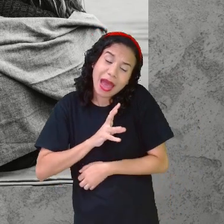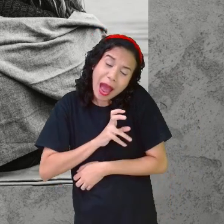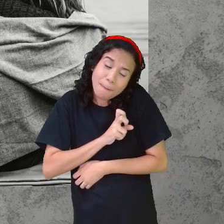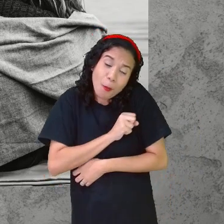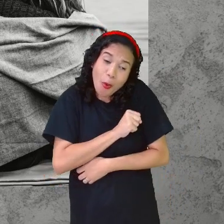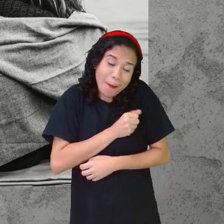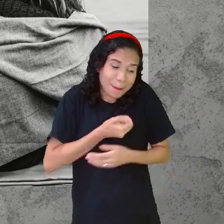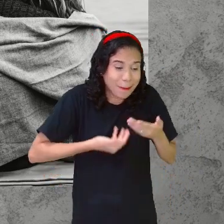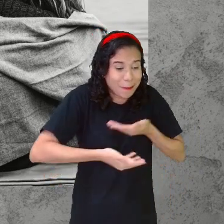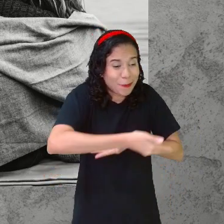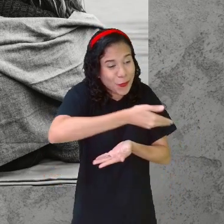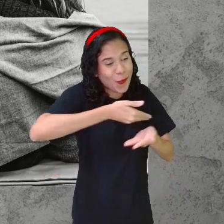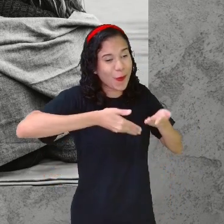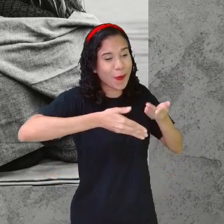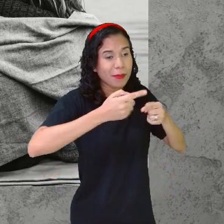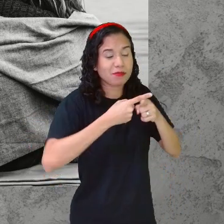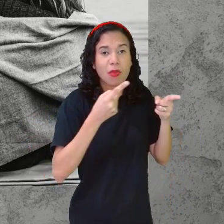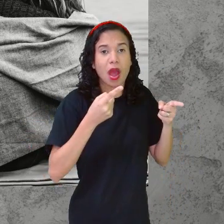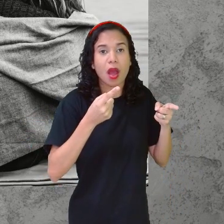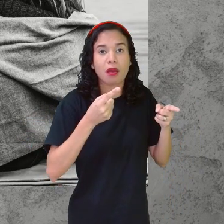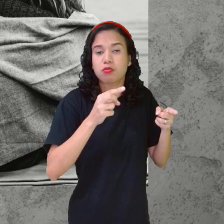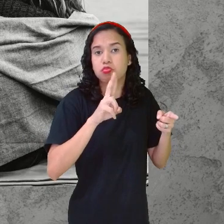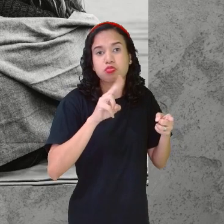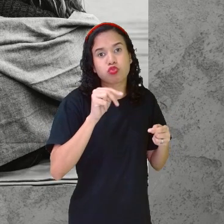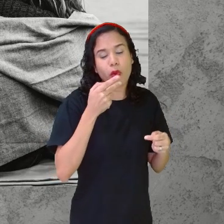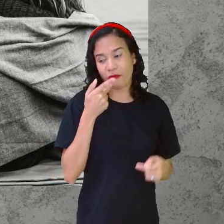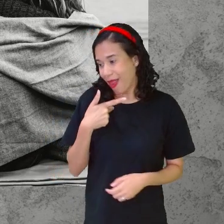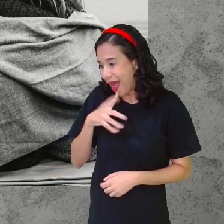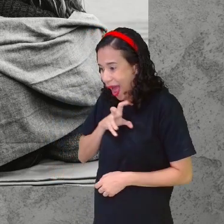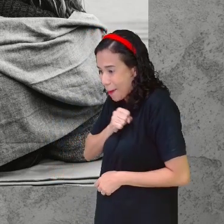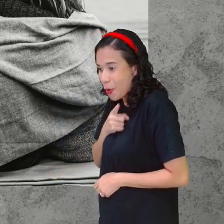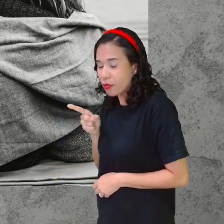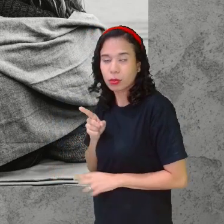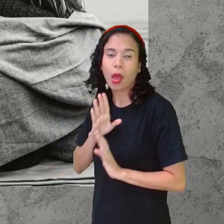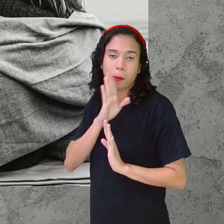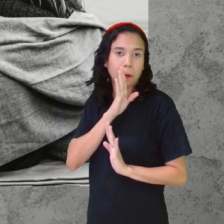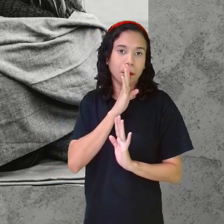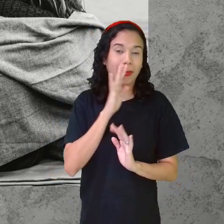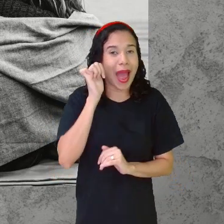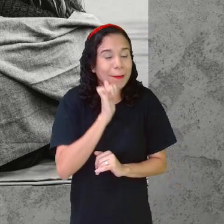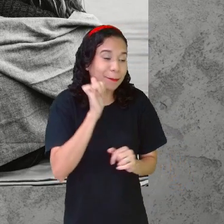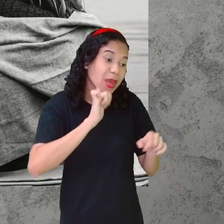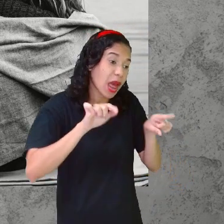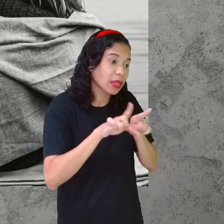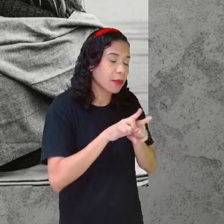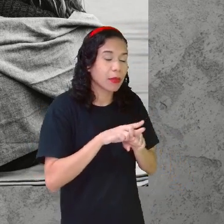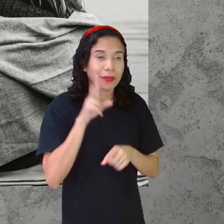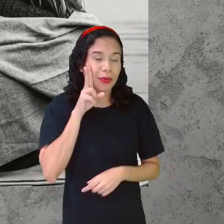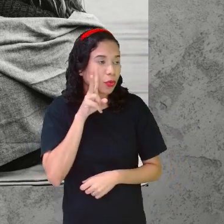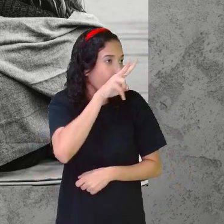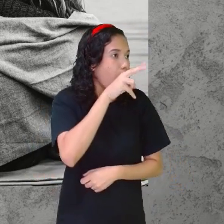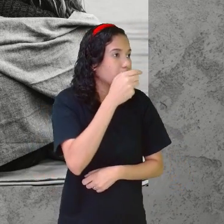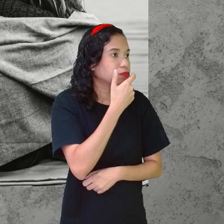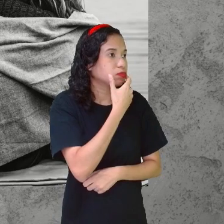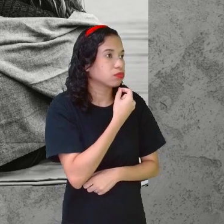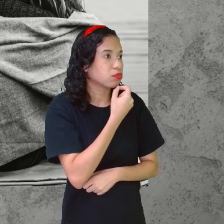muito, mas sobre isso nunca falava. Ela também o amava, mas o semblante fechado de